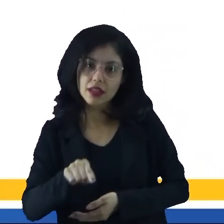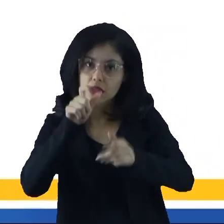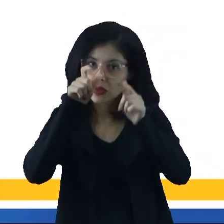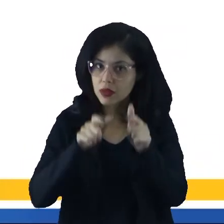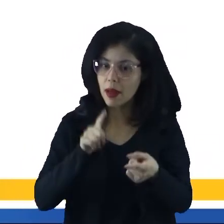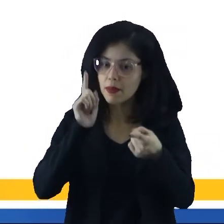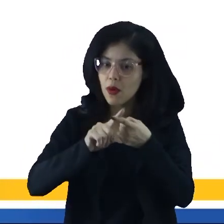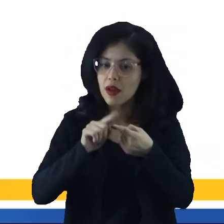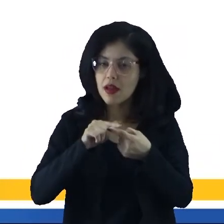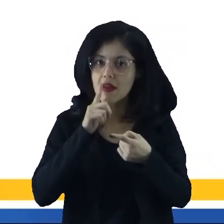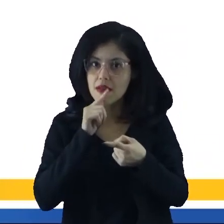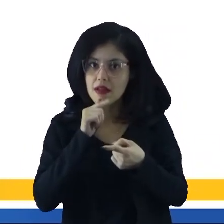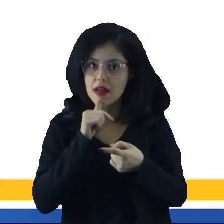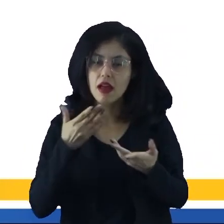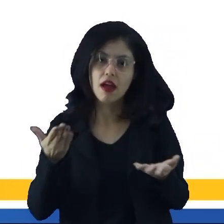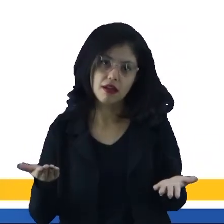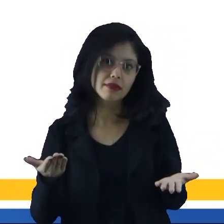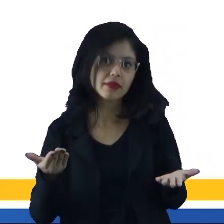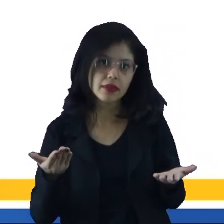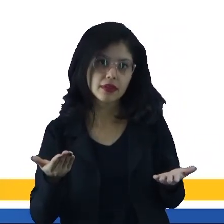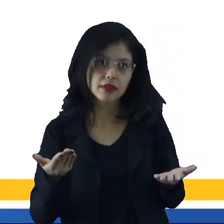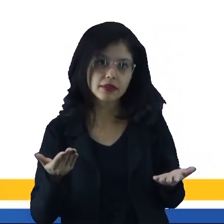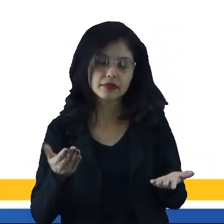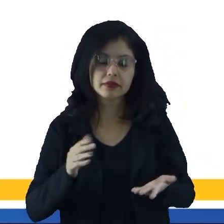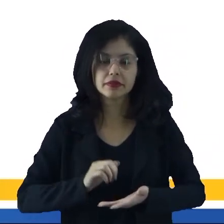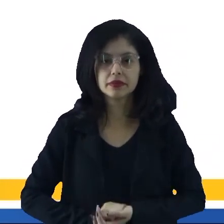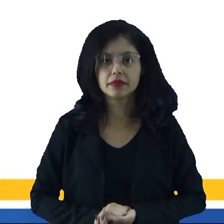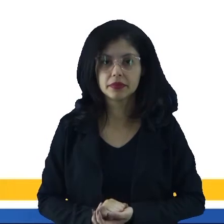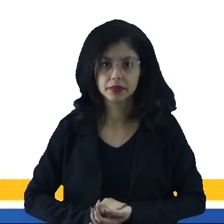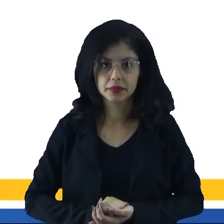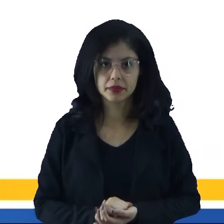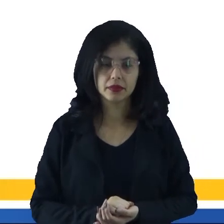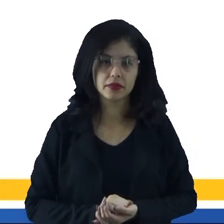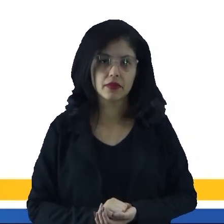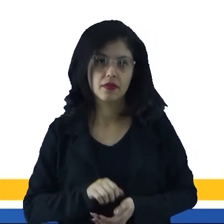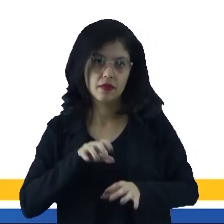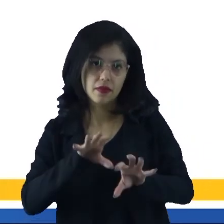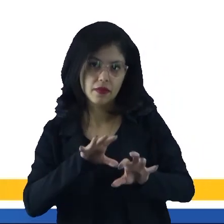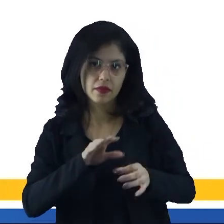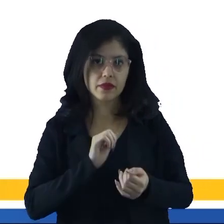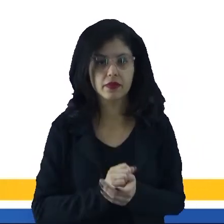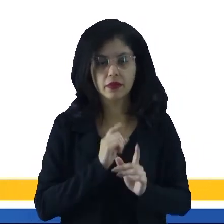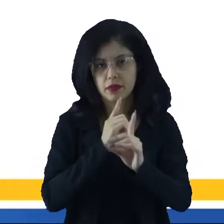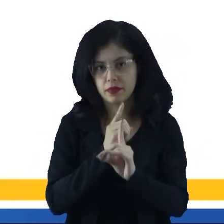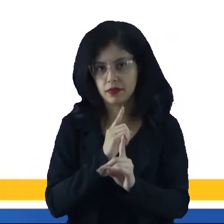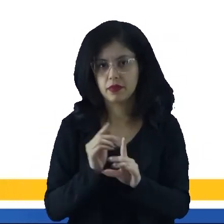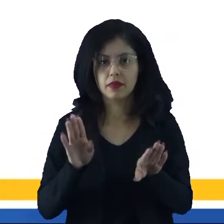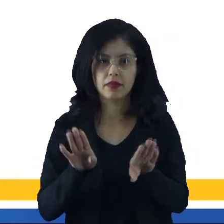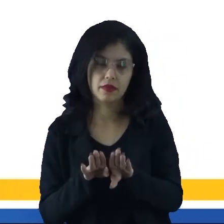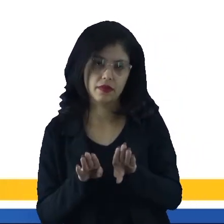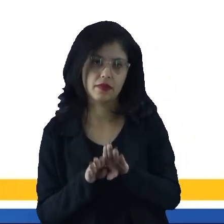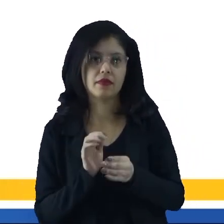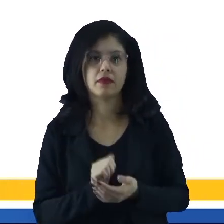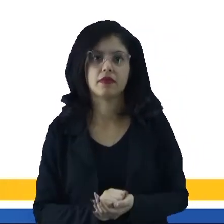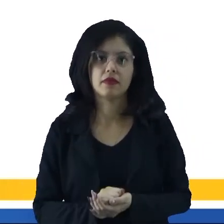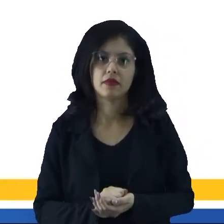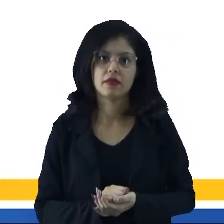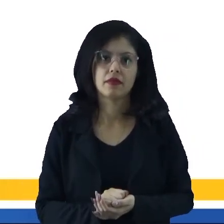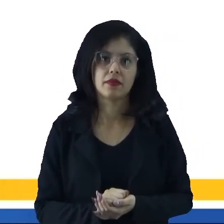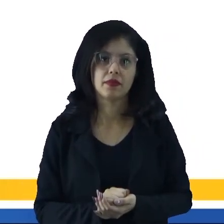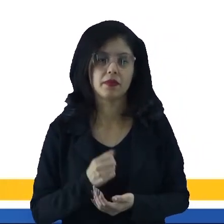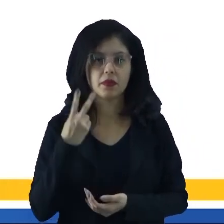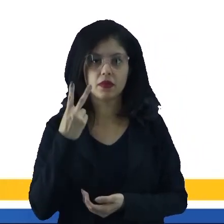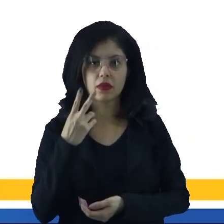lugar, não por causa do desperdício de água, tá bom? Então, aí eu encontro também o caso de